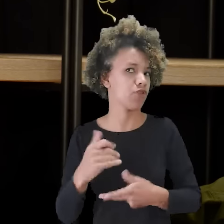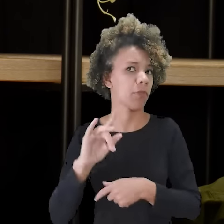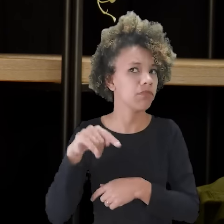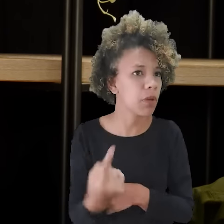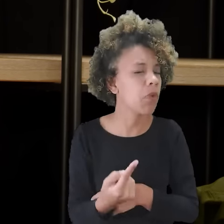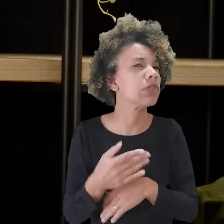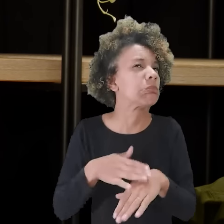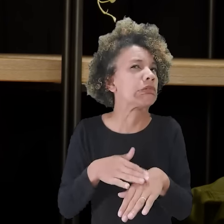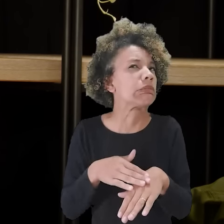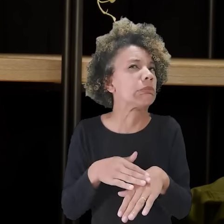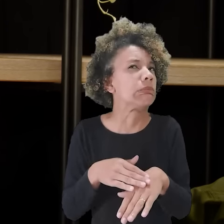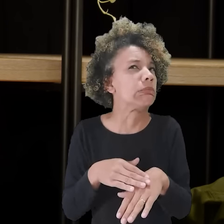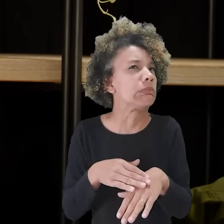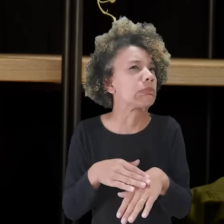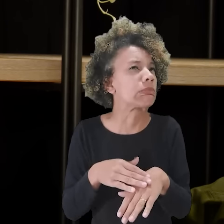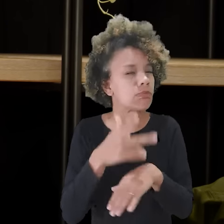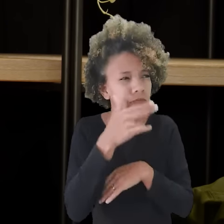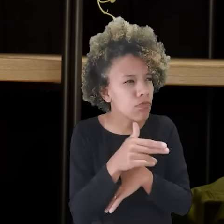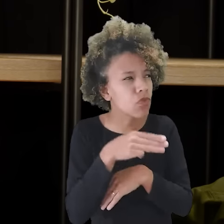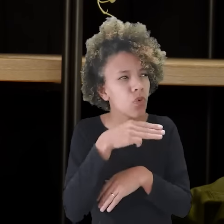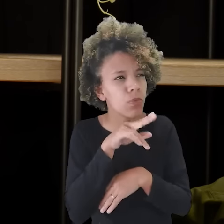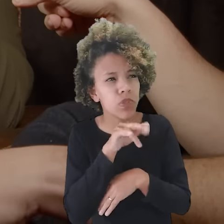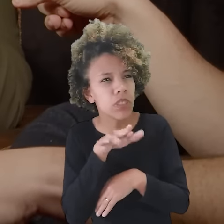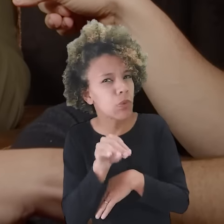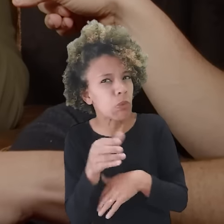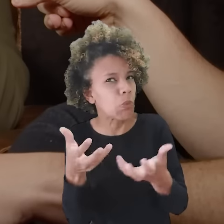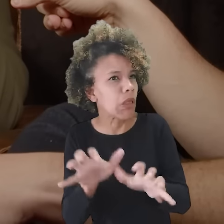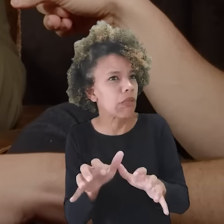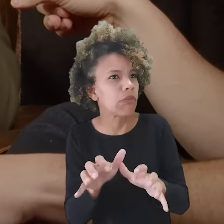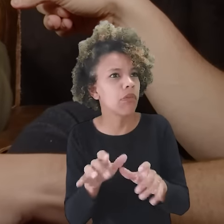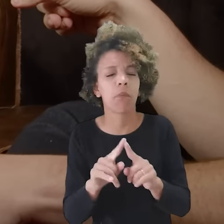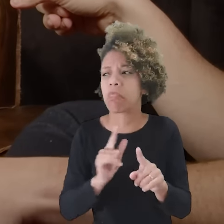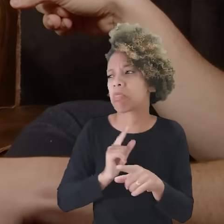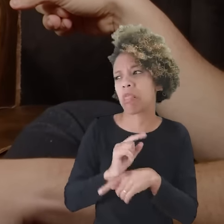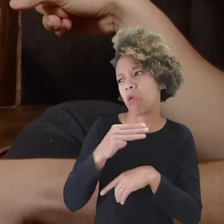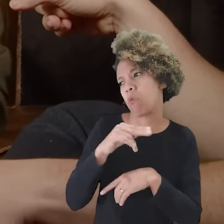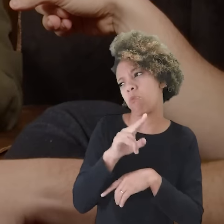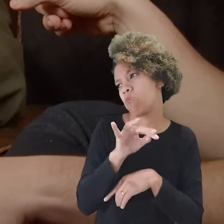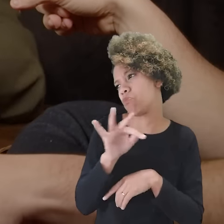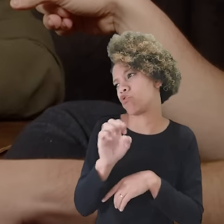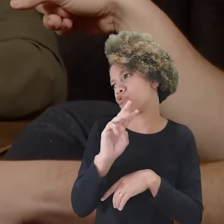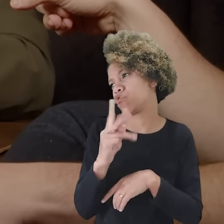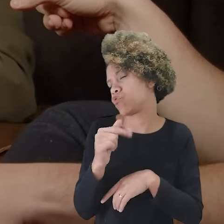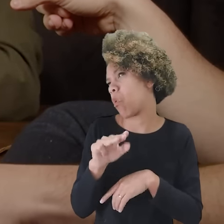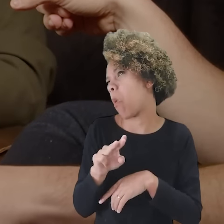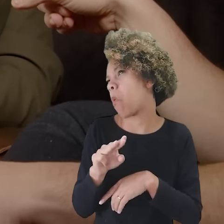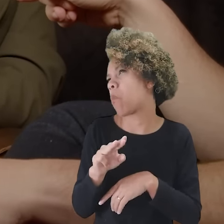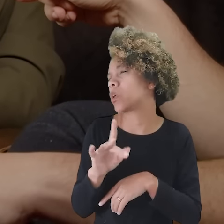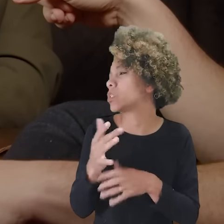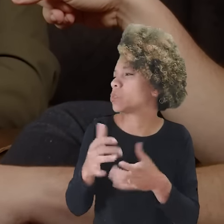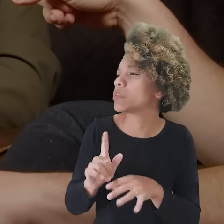depois para fazer eu acho que o Murilo não topou eu acho que alguma coisa a ver com muito show não deixava que ele tava fazendo aquele programa que